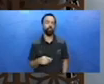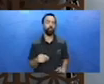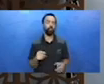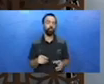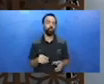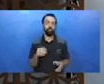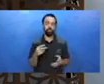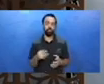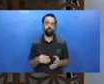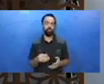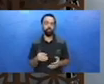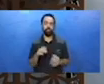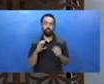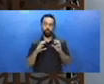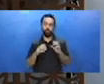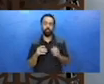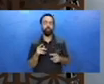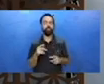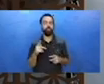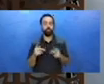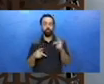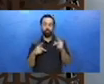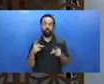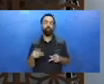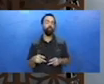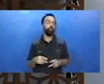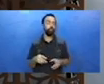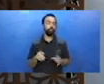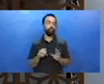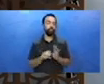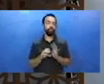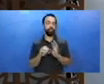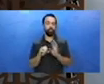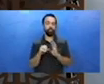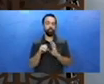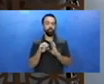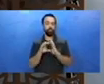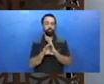dessa modalidade, que ela também pode ser traduzida como um esporte.